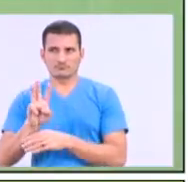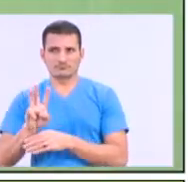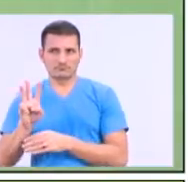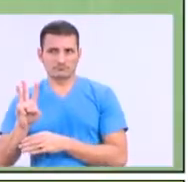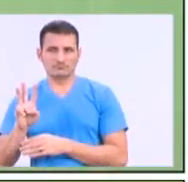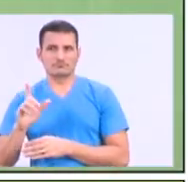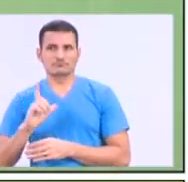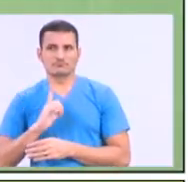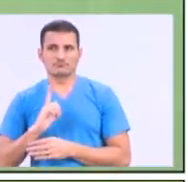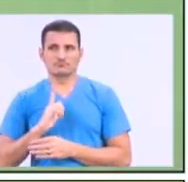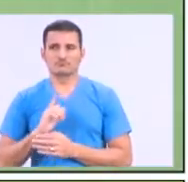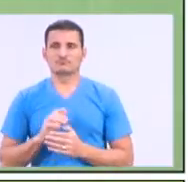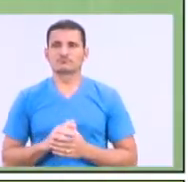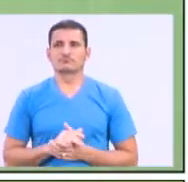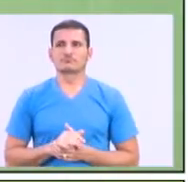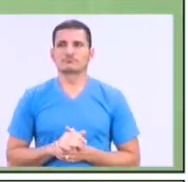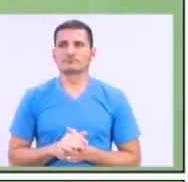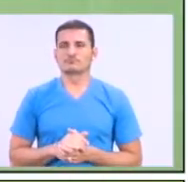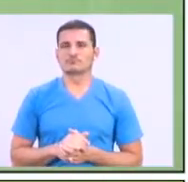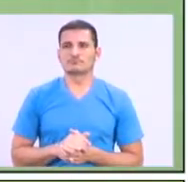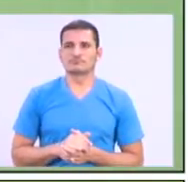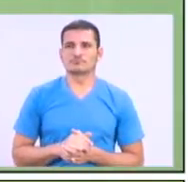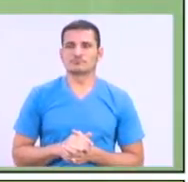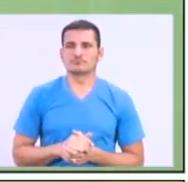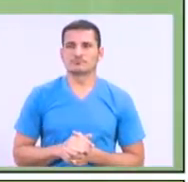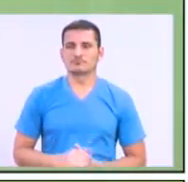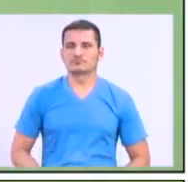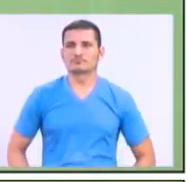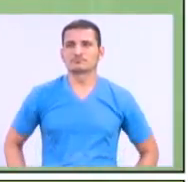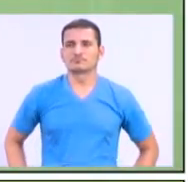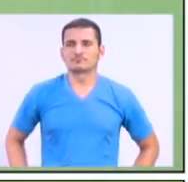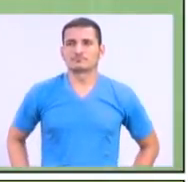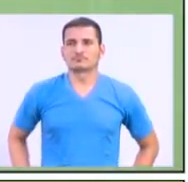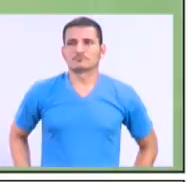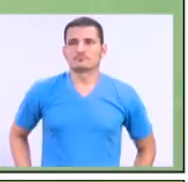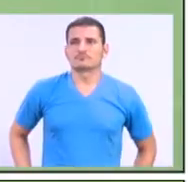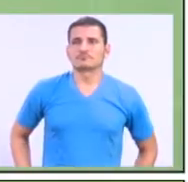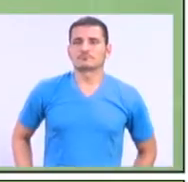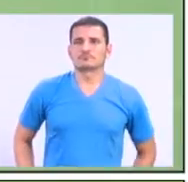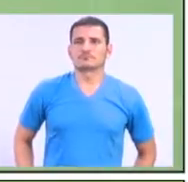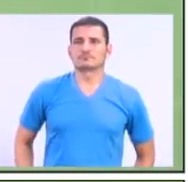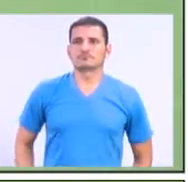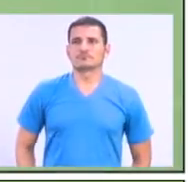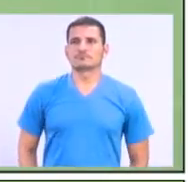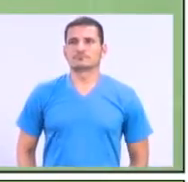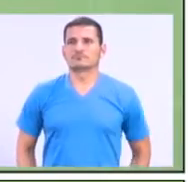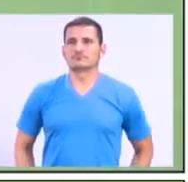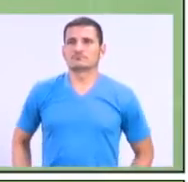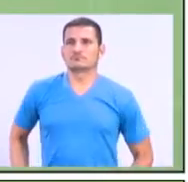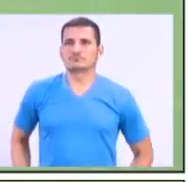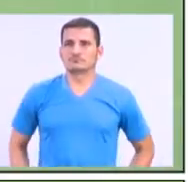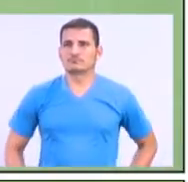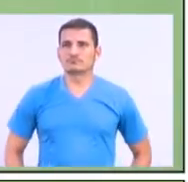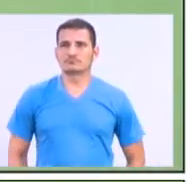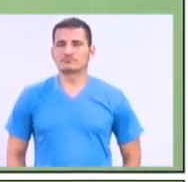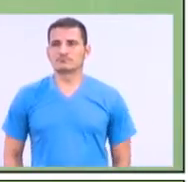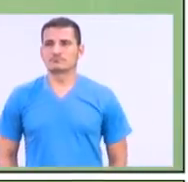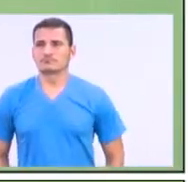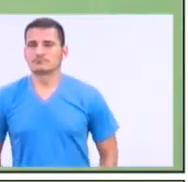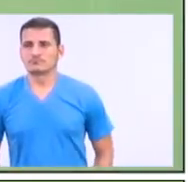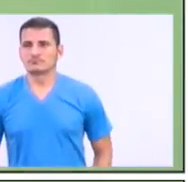daqui depende da versão, tá? Esses números, e vai ter uma pasta www,